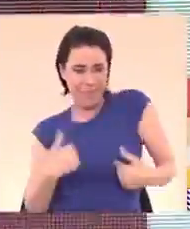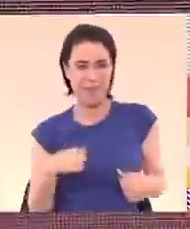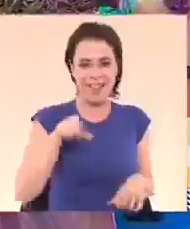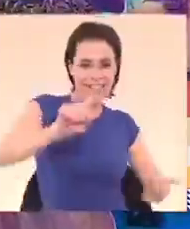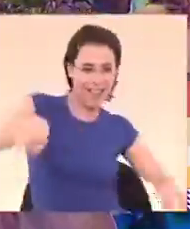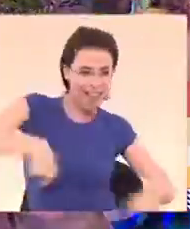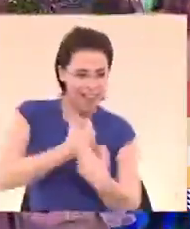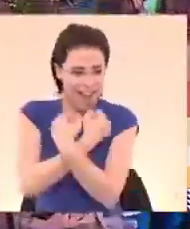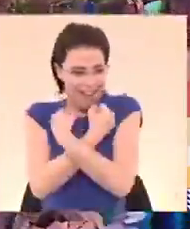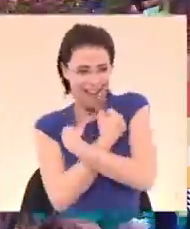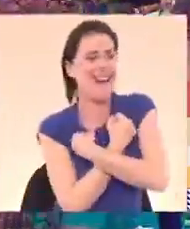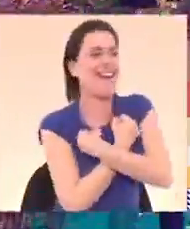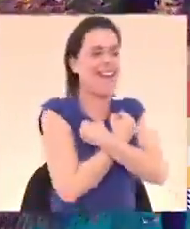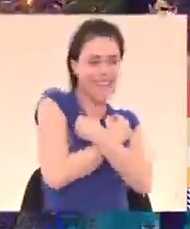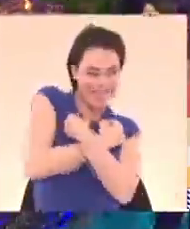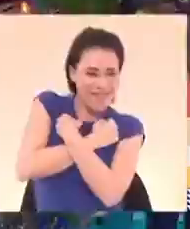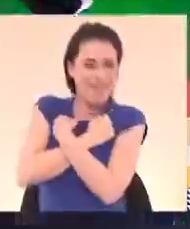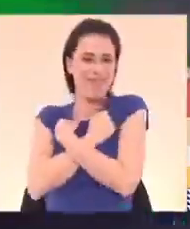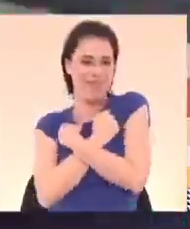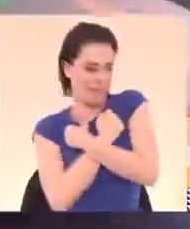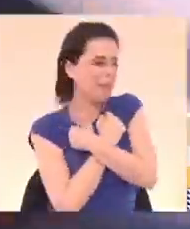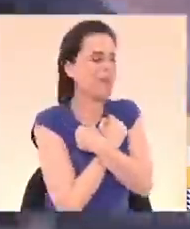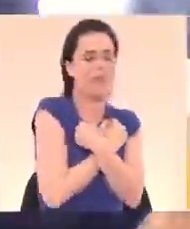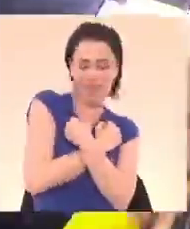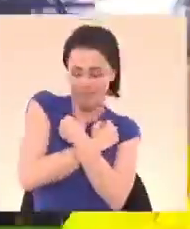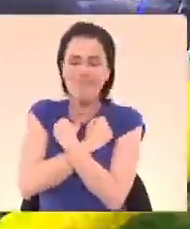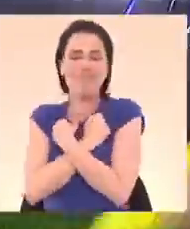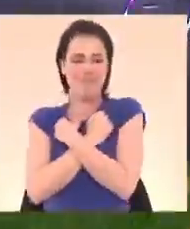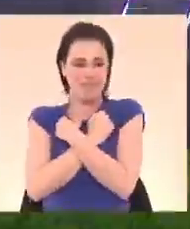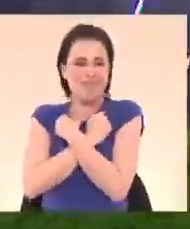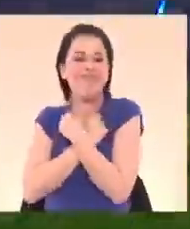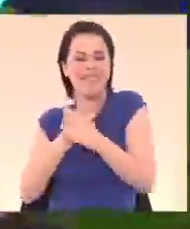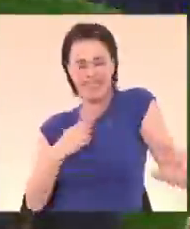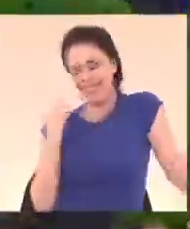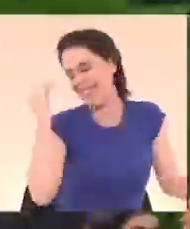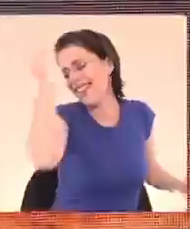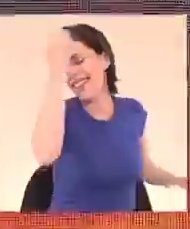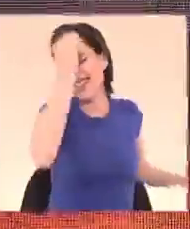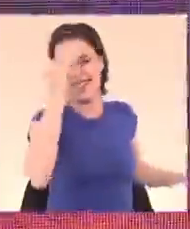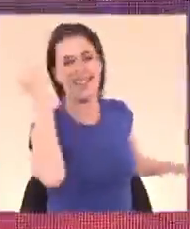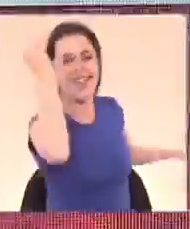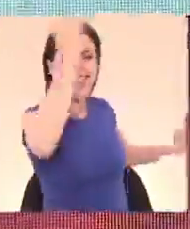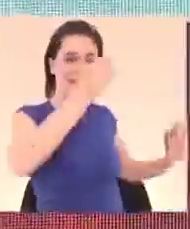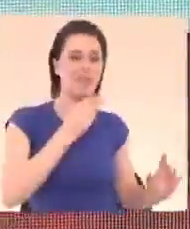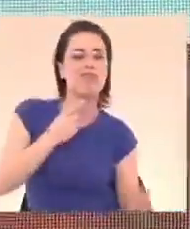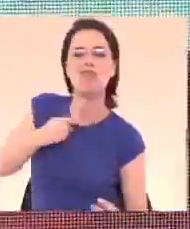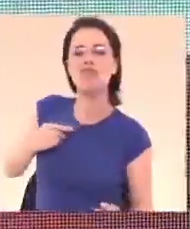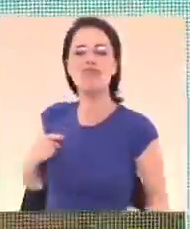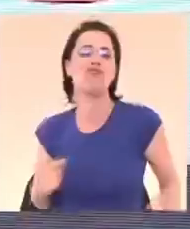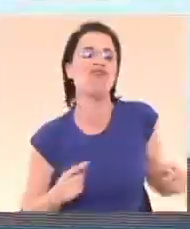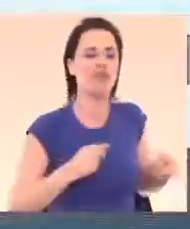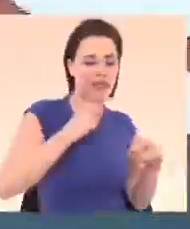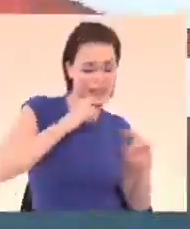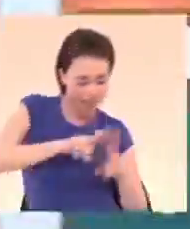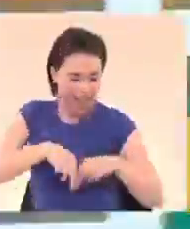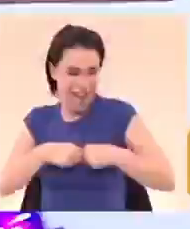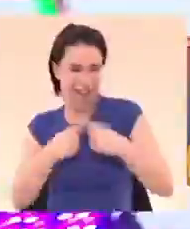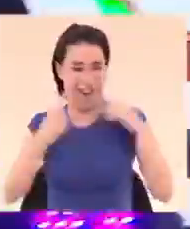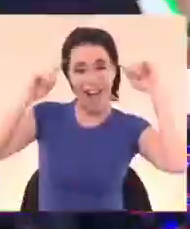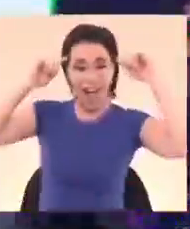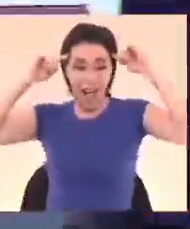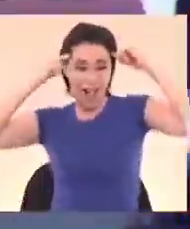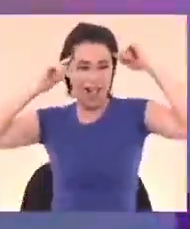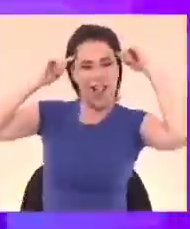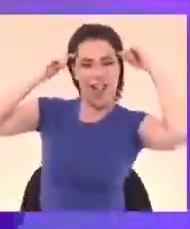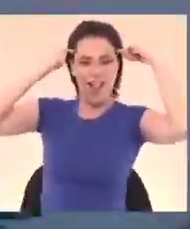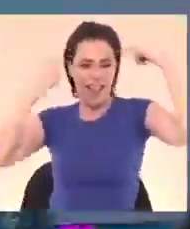te abraçar. Tenho saudades dessa tua boca, fazer amor e te deixar bem